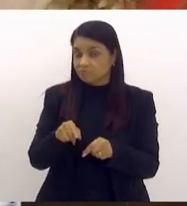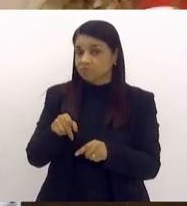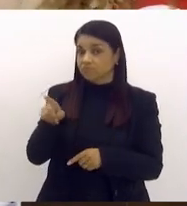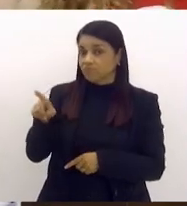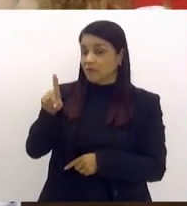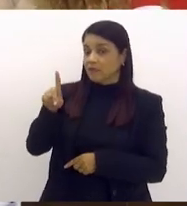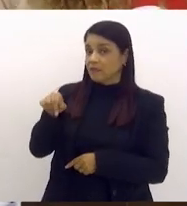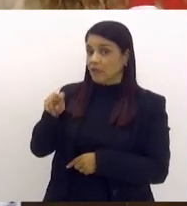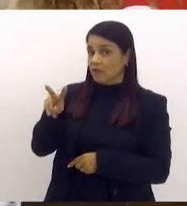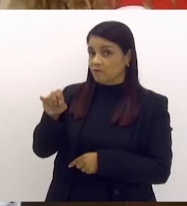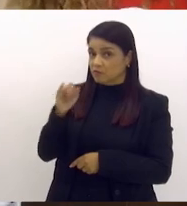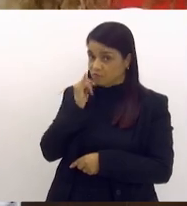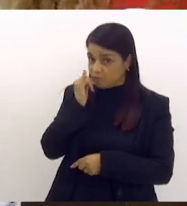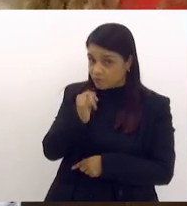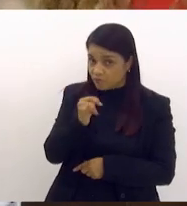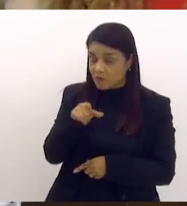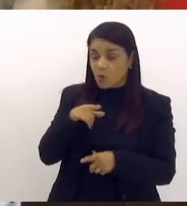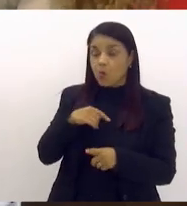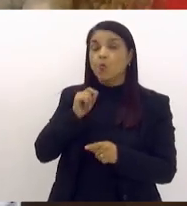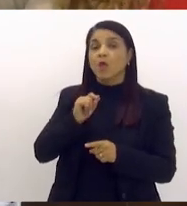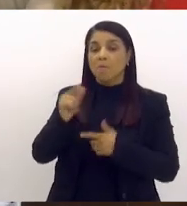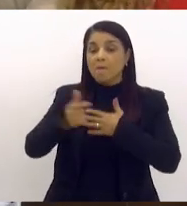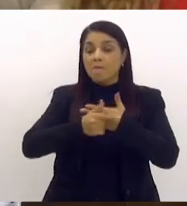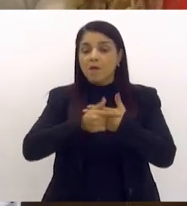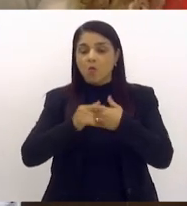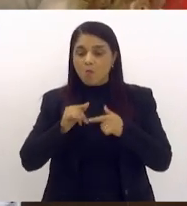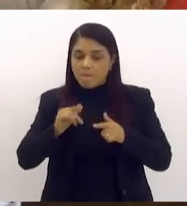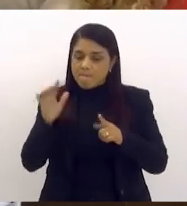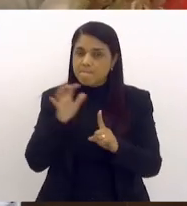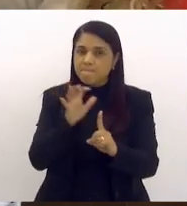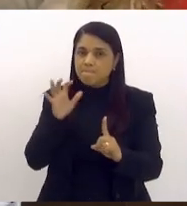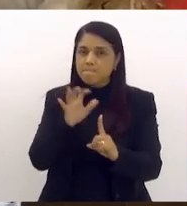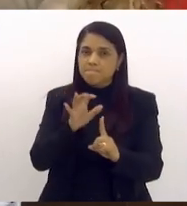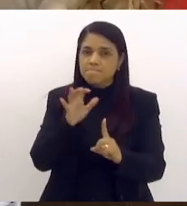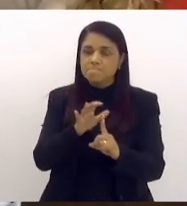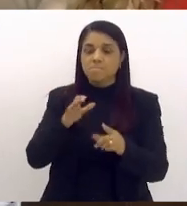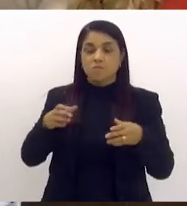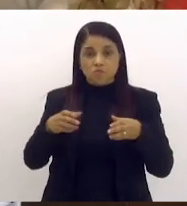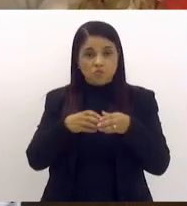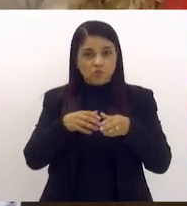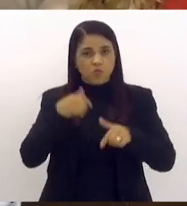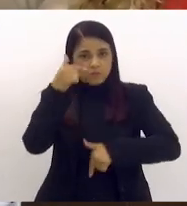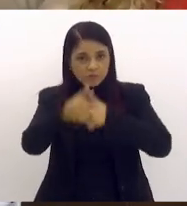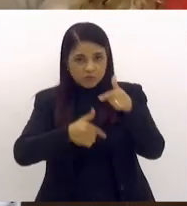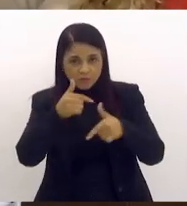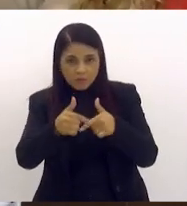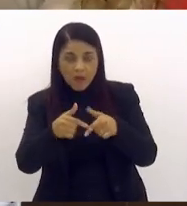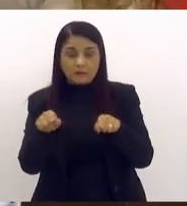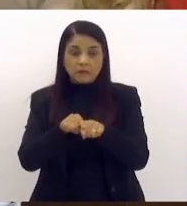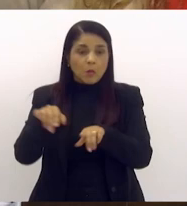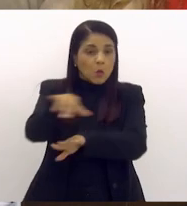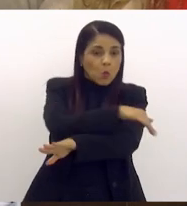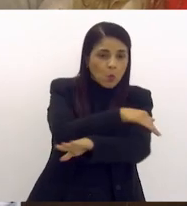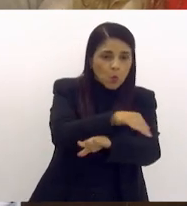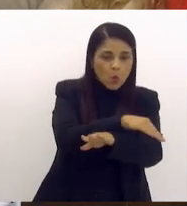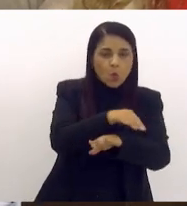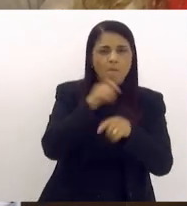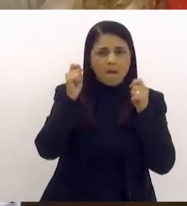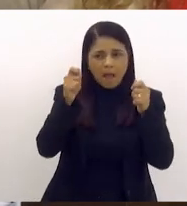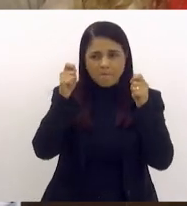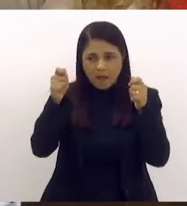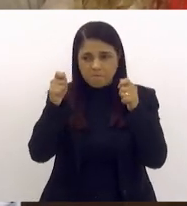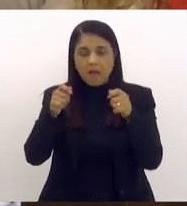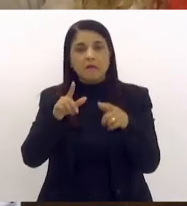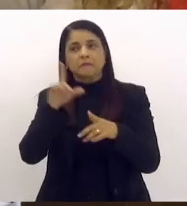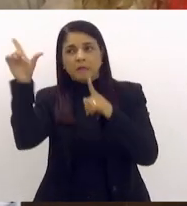é sem dúvida pressioná-lo a todo momento seja com a frente parlamentar seja ocupando as ruas seja ainda Brasília com uma grande